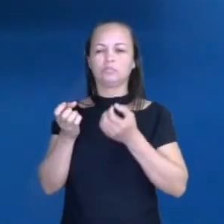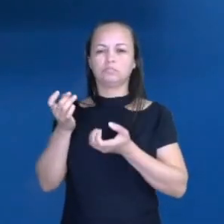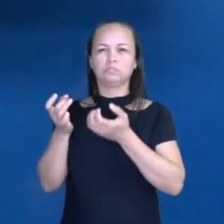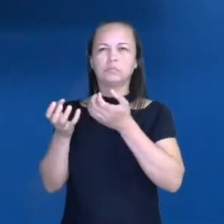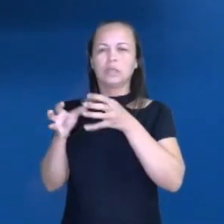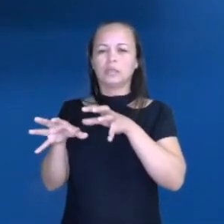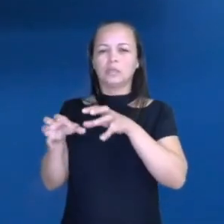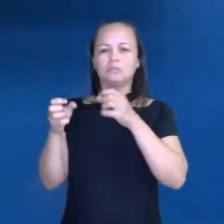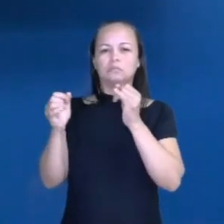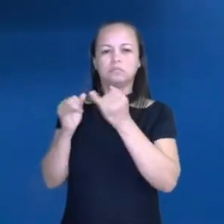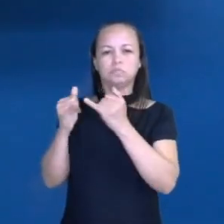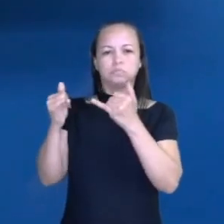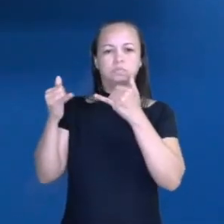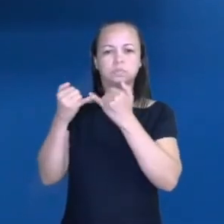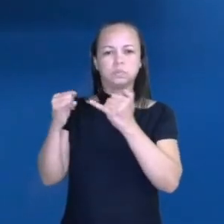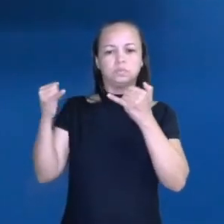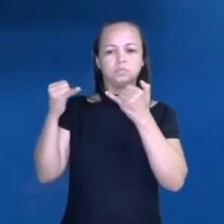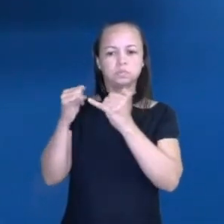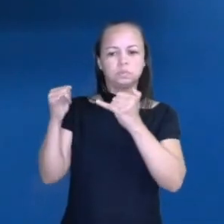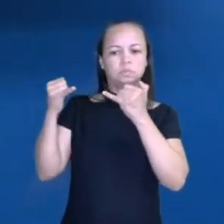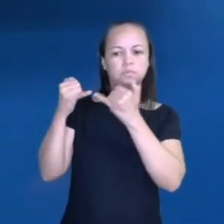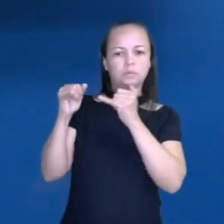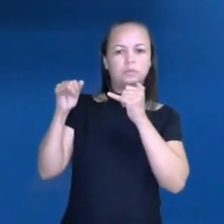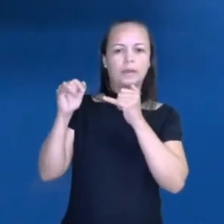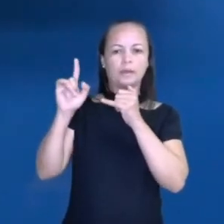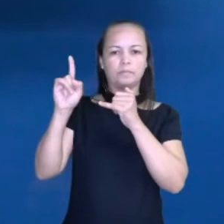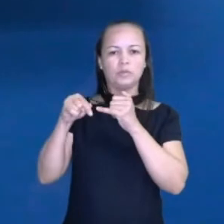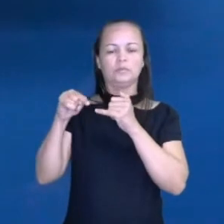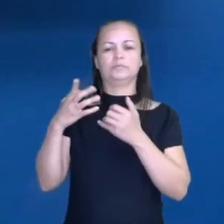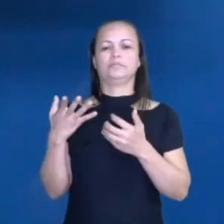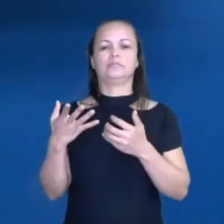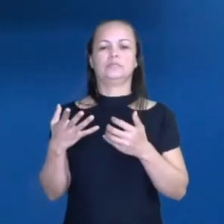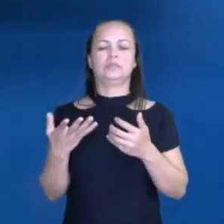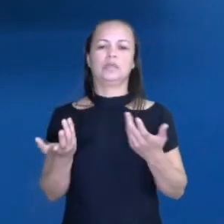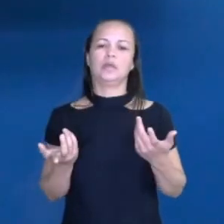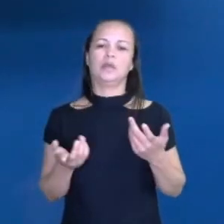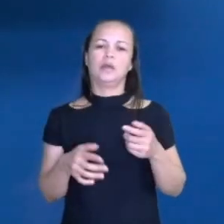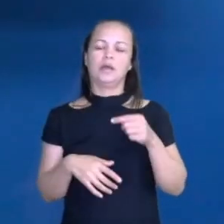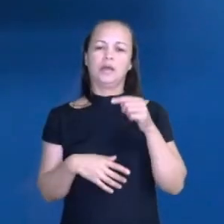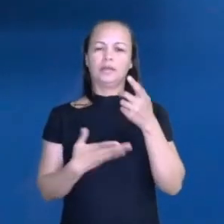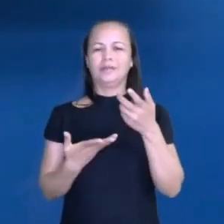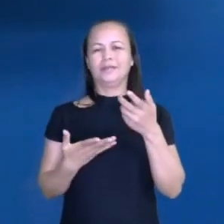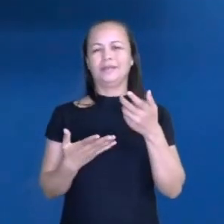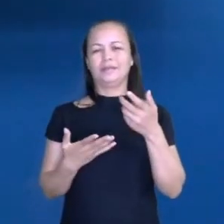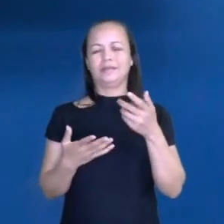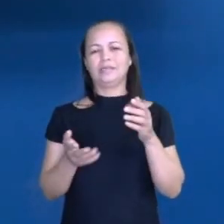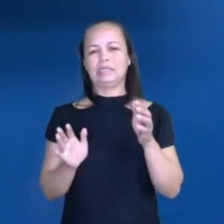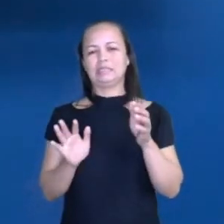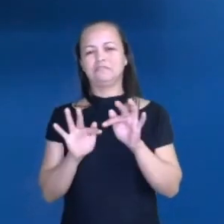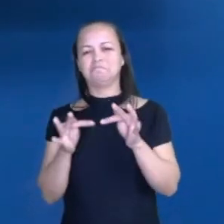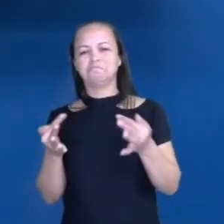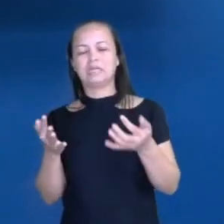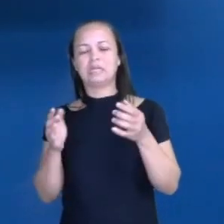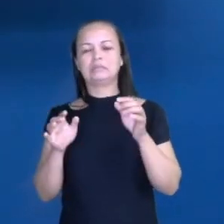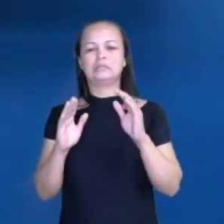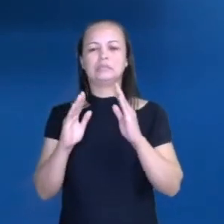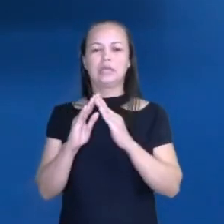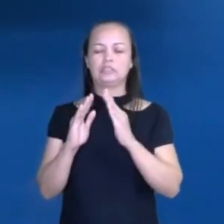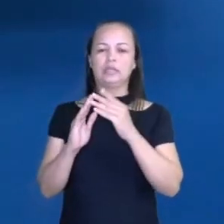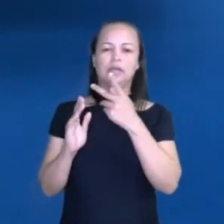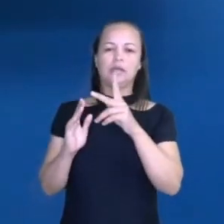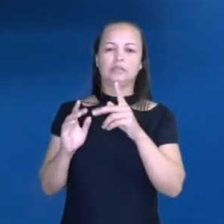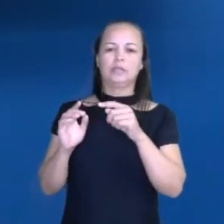então e infelizmente a grande valor da escada aí viu só tem uma apenas um disjuntor fica lá no quadro